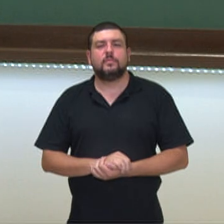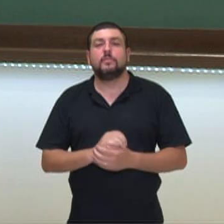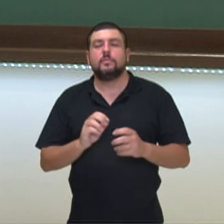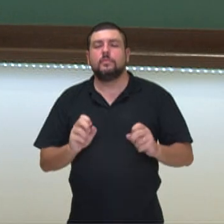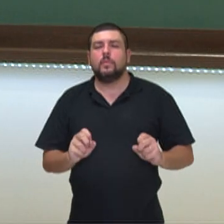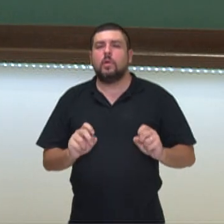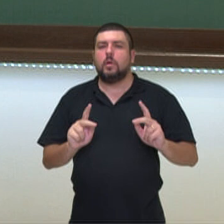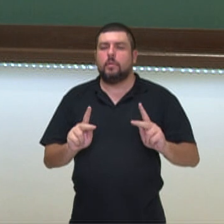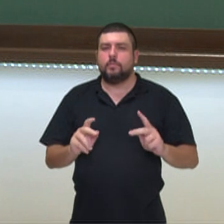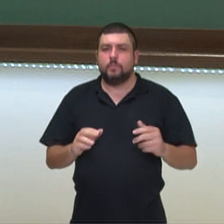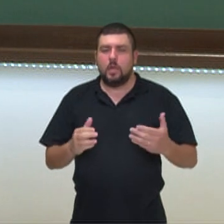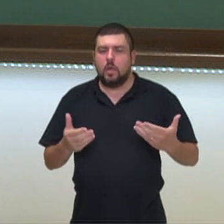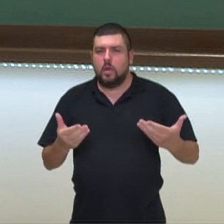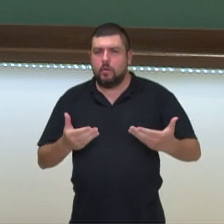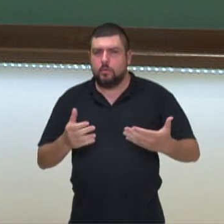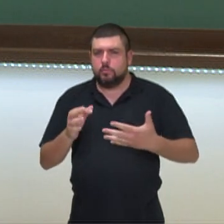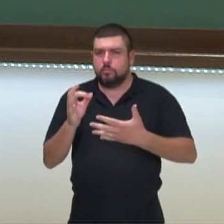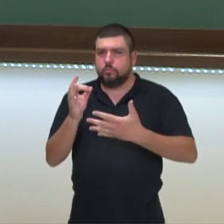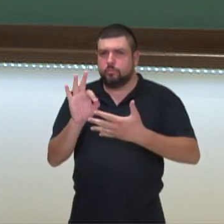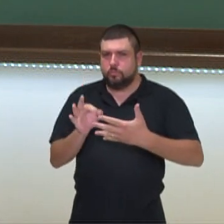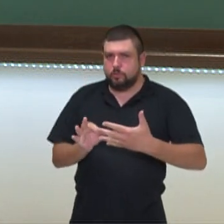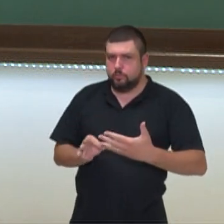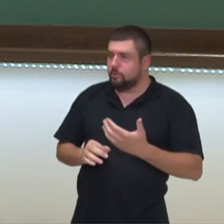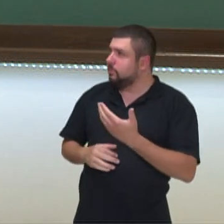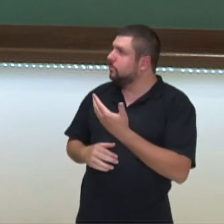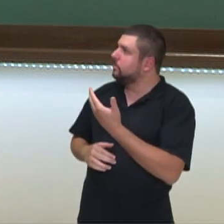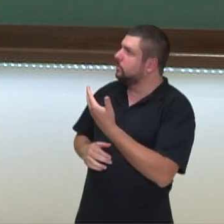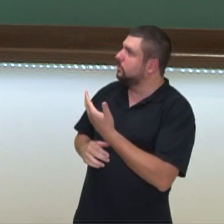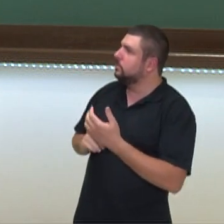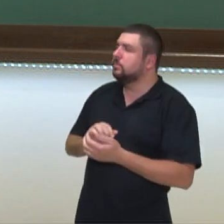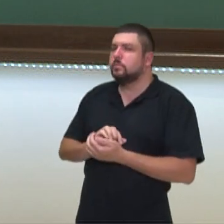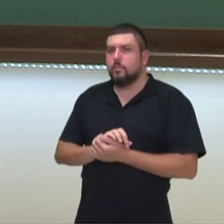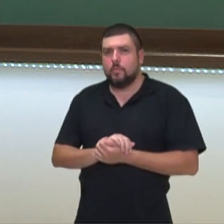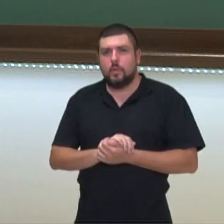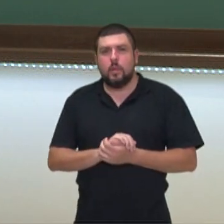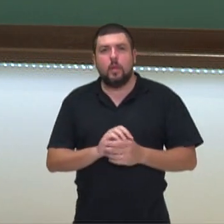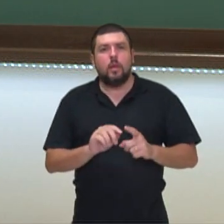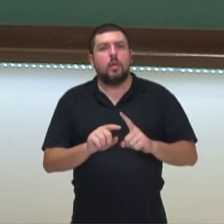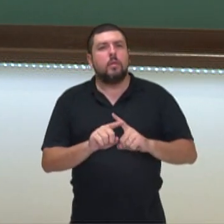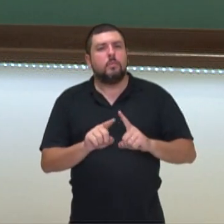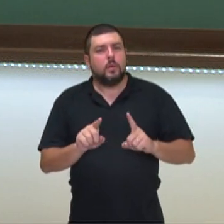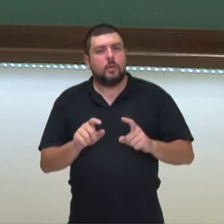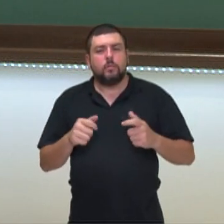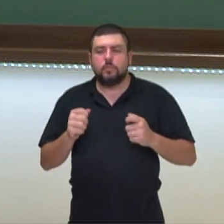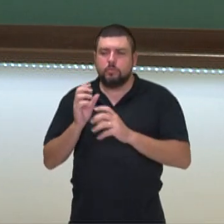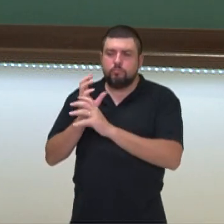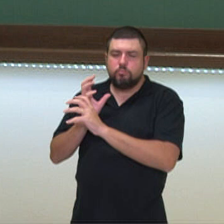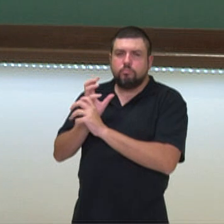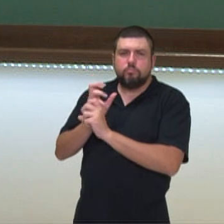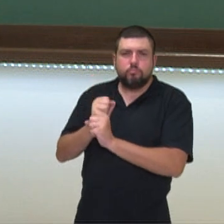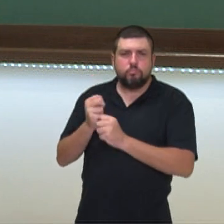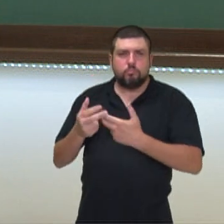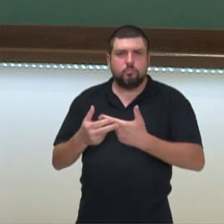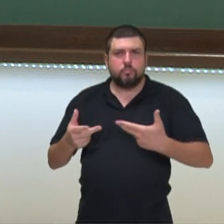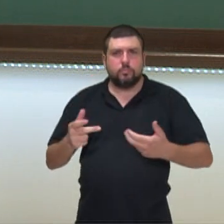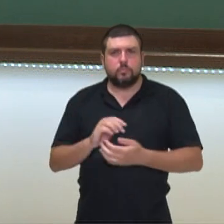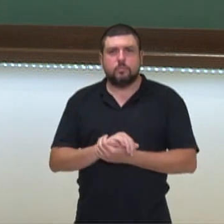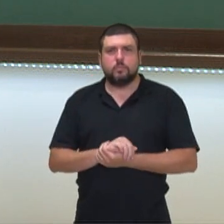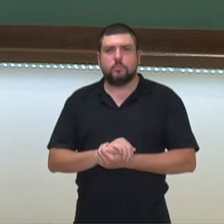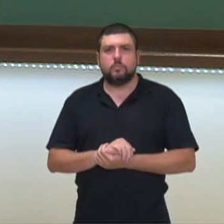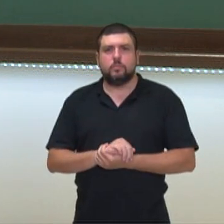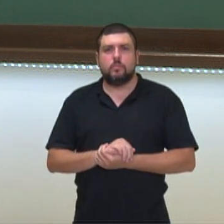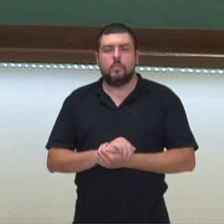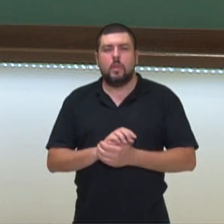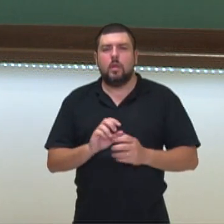Muito bem, pessoal. Então agora nós vamos fazer a correção nesse exercício. Mas antes a gente precisa retomar uma série de coisas. A primeira coisa, lá no